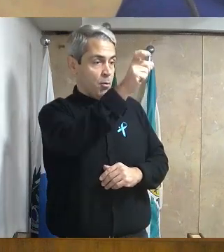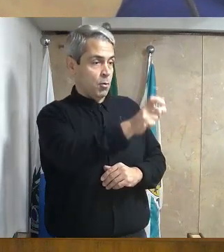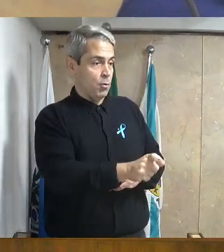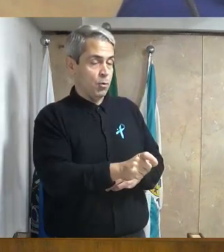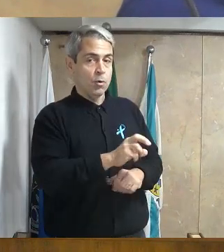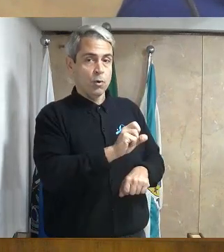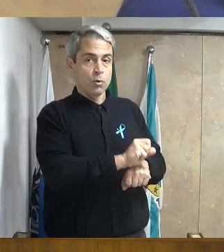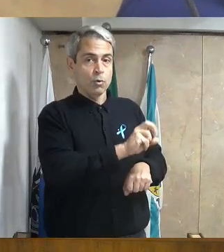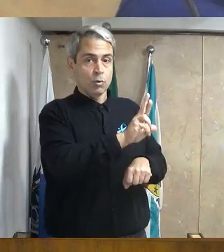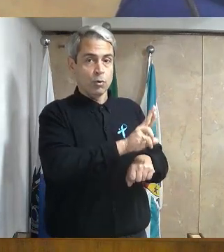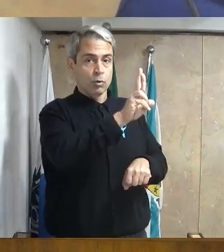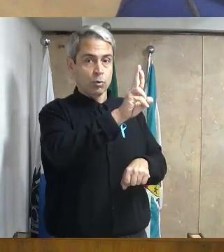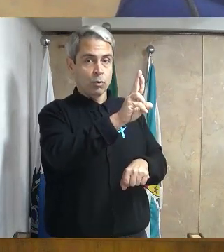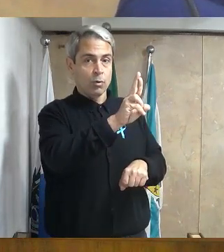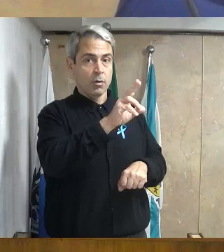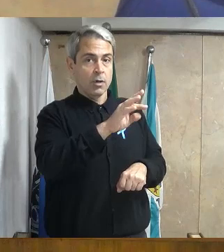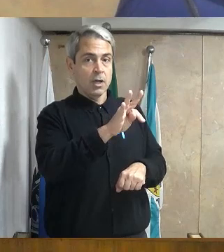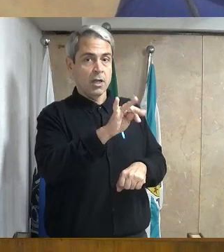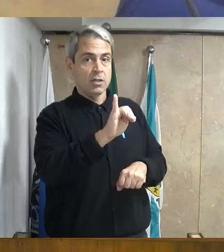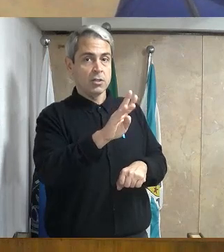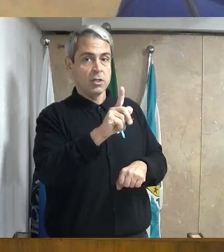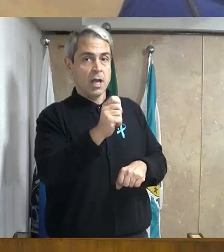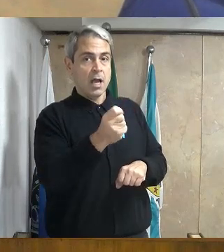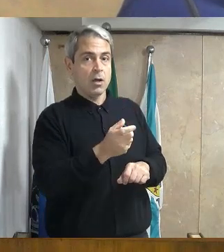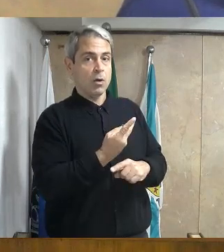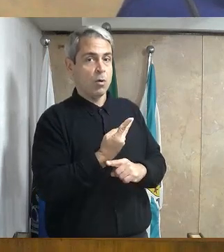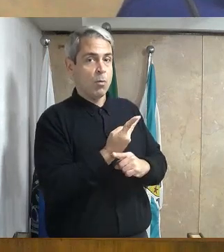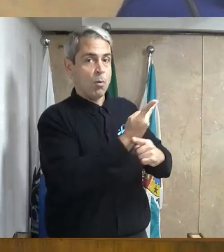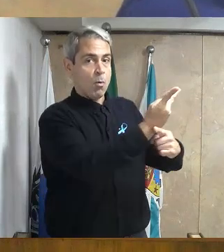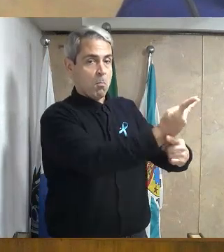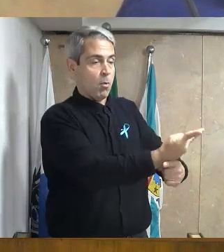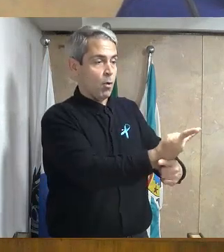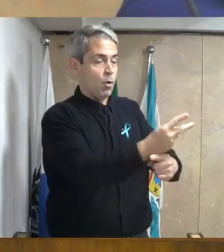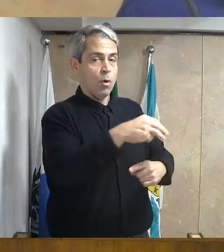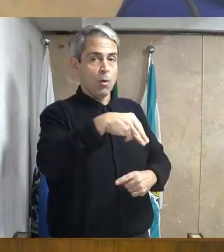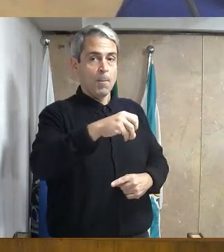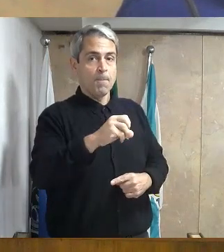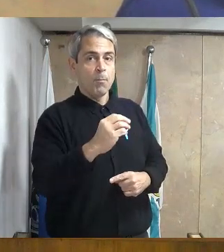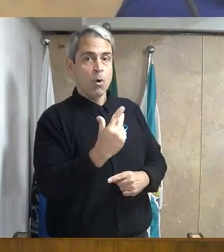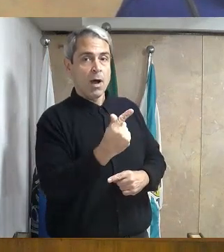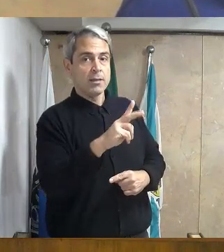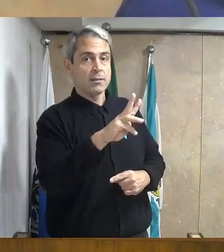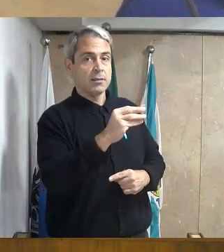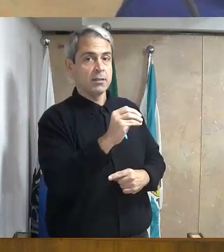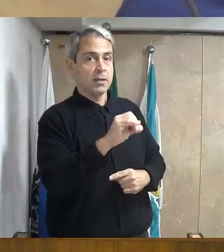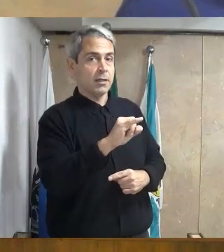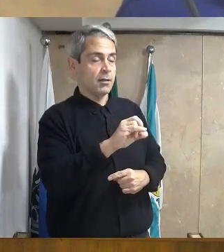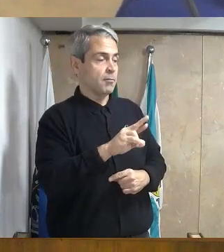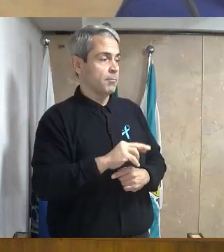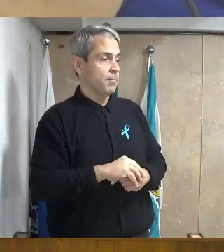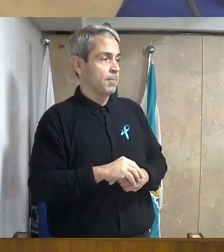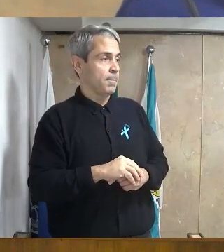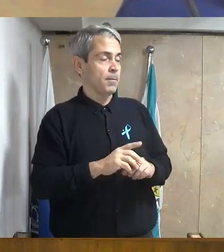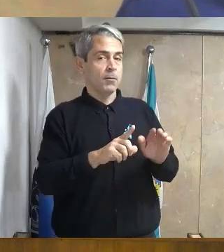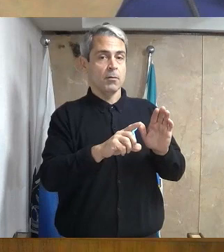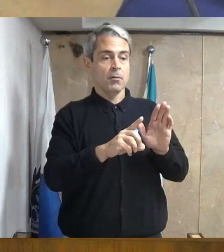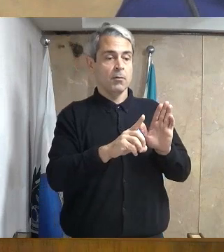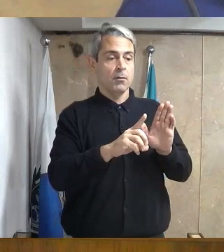Tiago Pereira Rezende Silva a medalha doutor Moacir Rodrigues do Carmo.